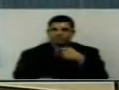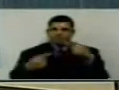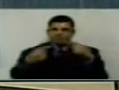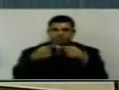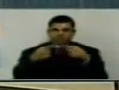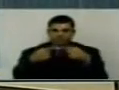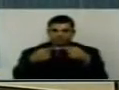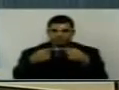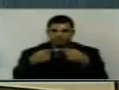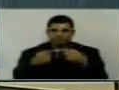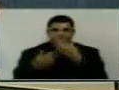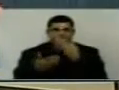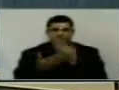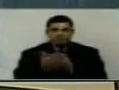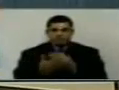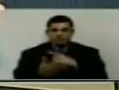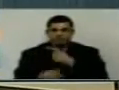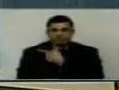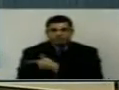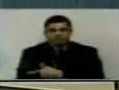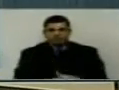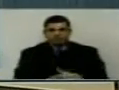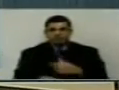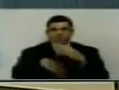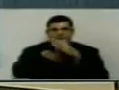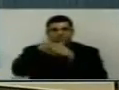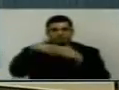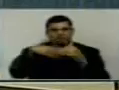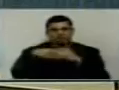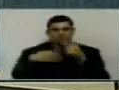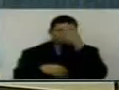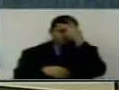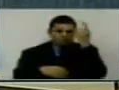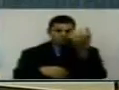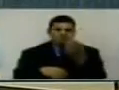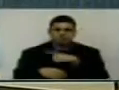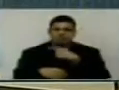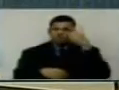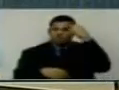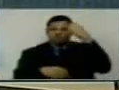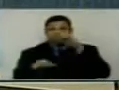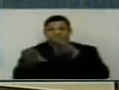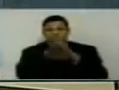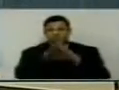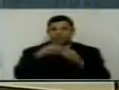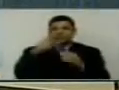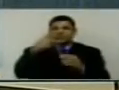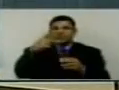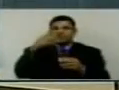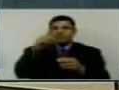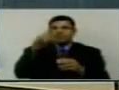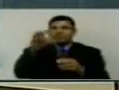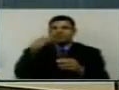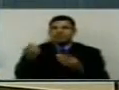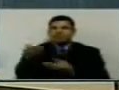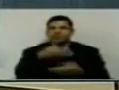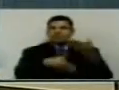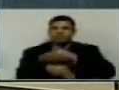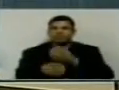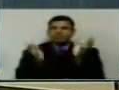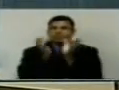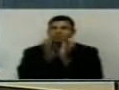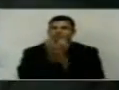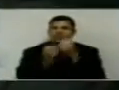concordar, elogiar, ter respeito e ter carinho por alguém que pensa igual a mim na política e que participa do mesmo grupo que eu na